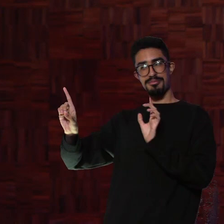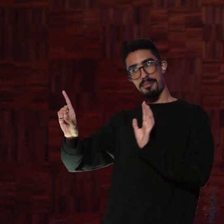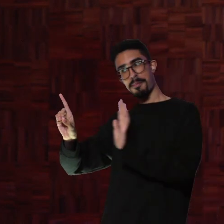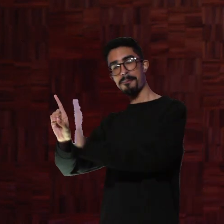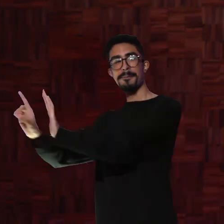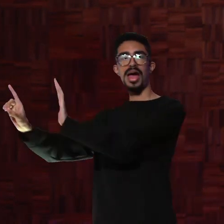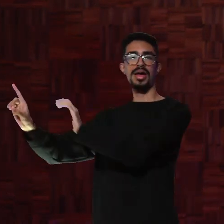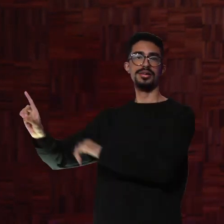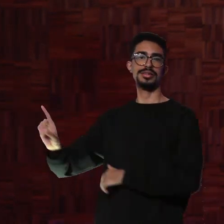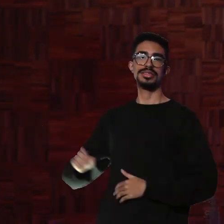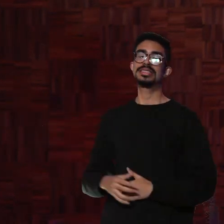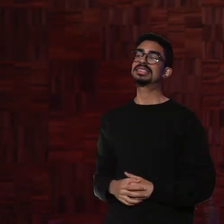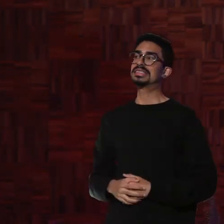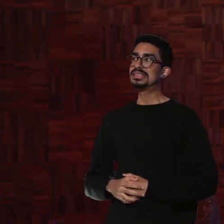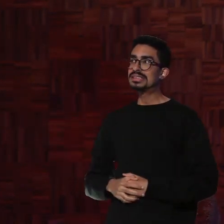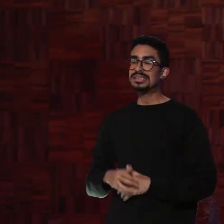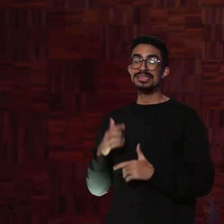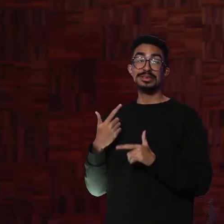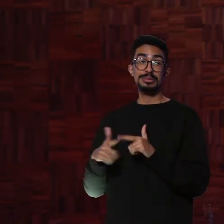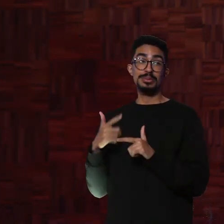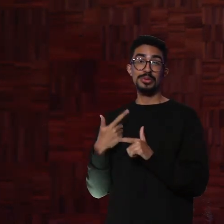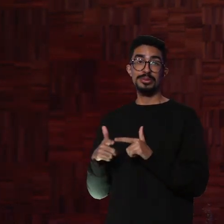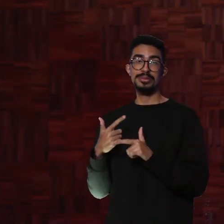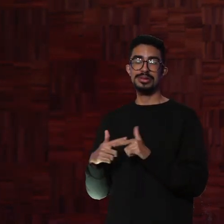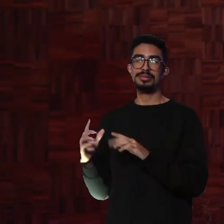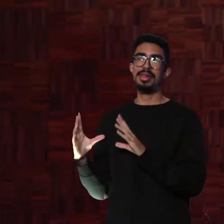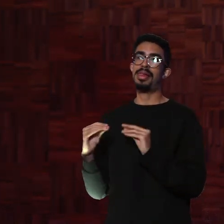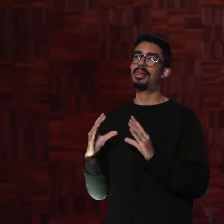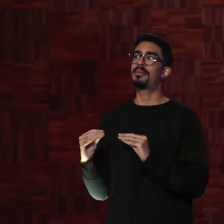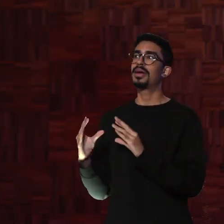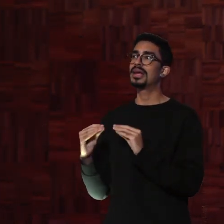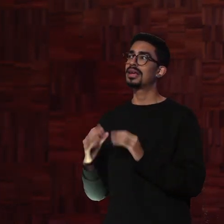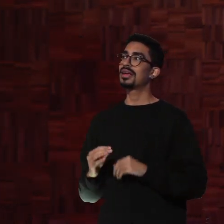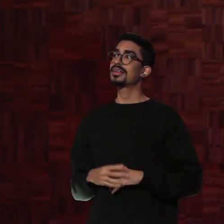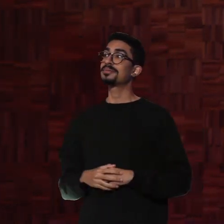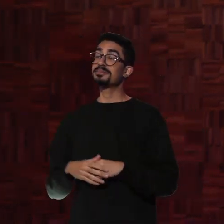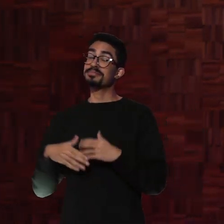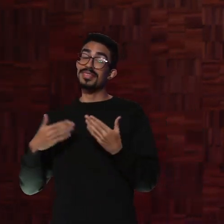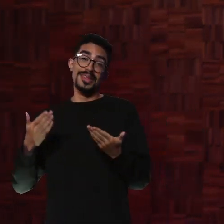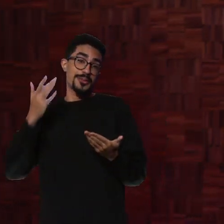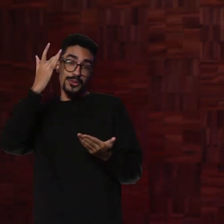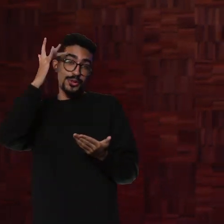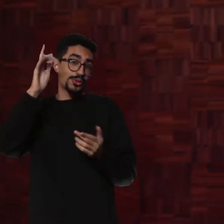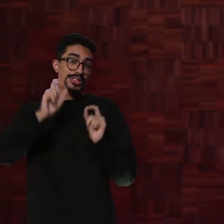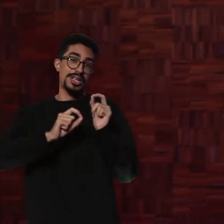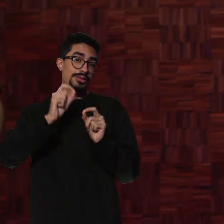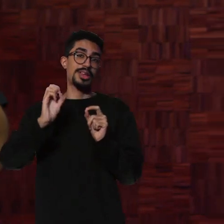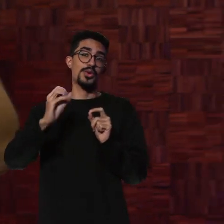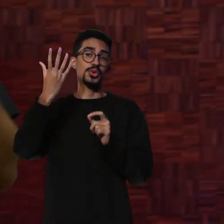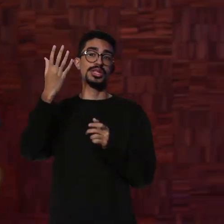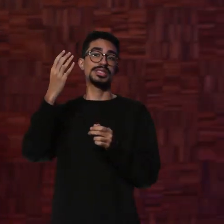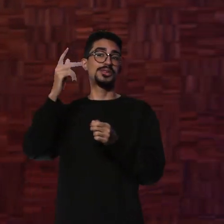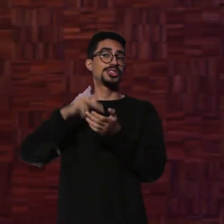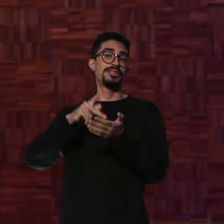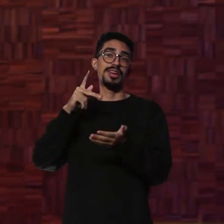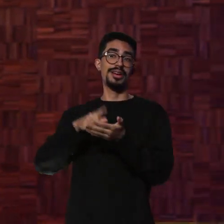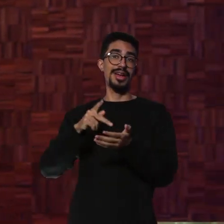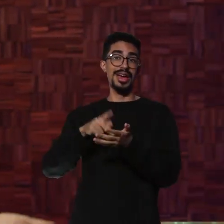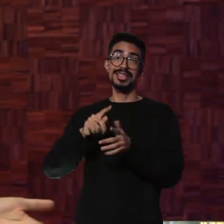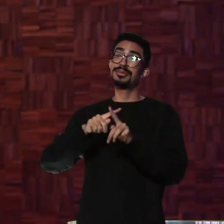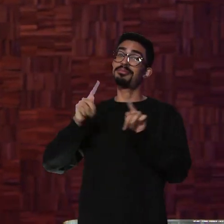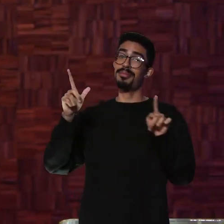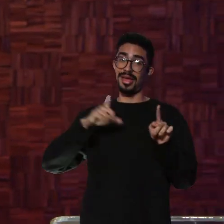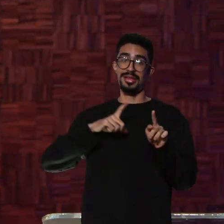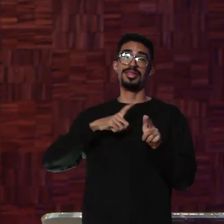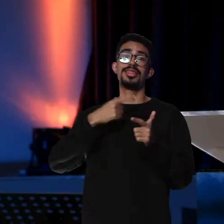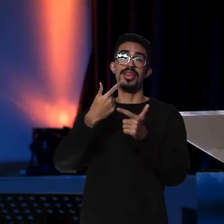mais forte, né? Vai a critério de cada um qual foi o testemunho mais correto ou equilibrar a decisão aí, né, com relação a essa temperança.